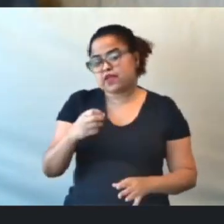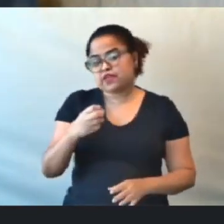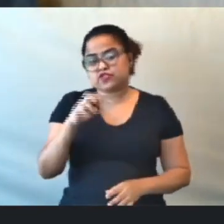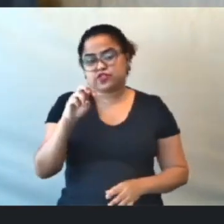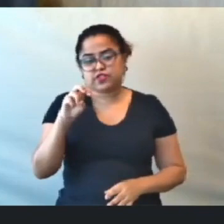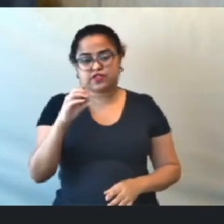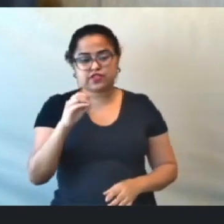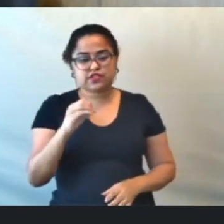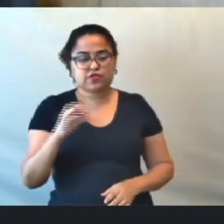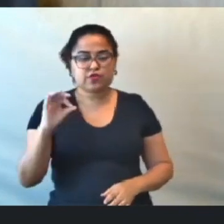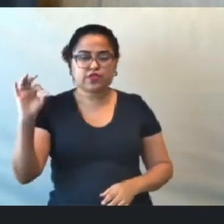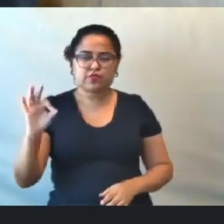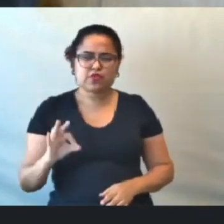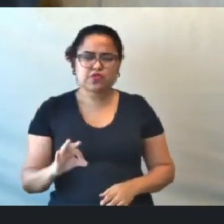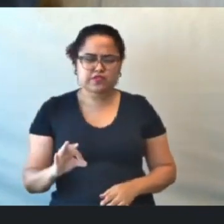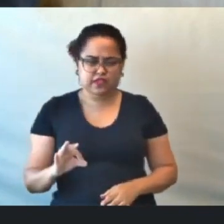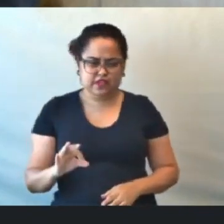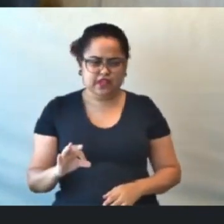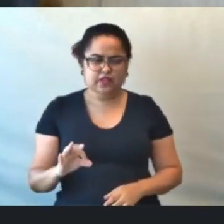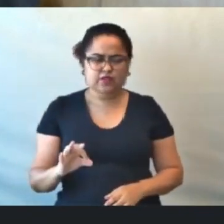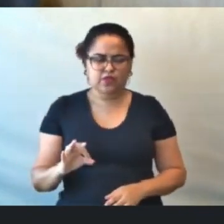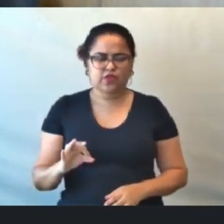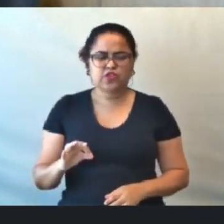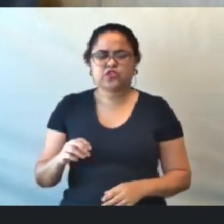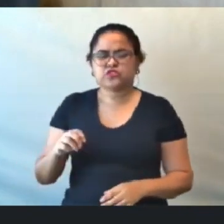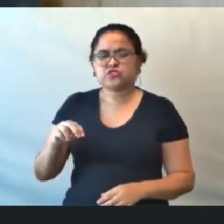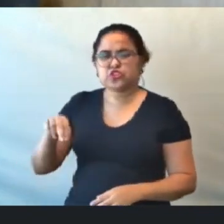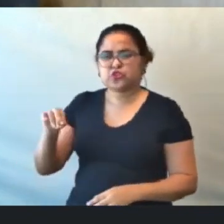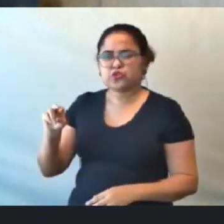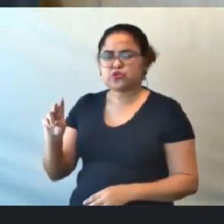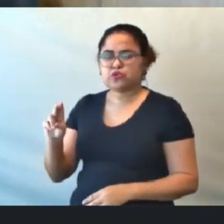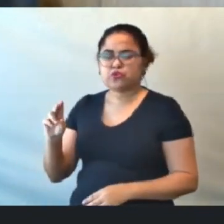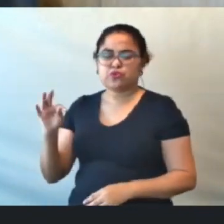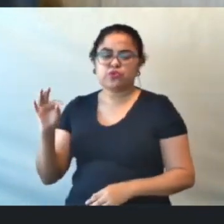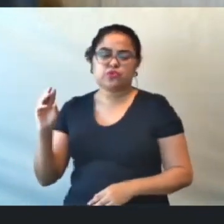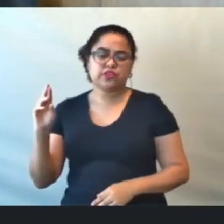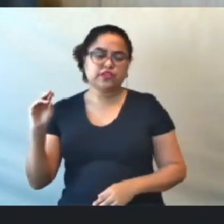lagoa. Então, essas flutuações ocorrem.